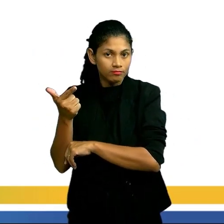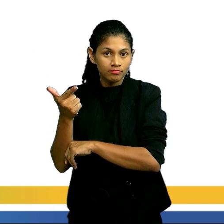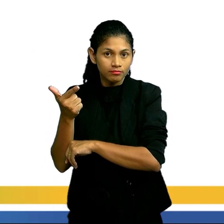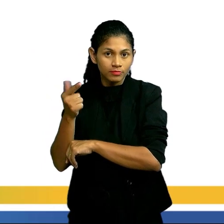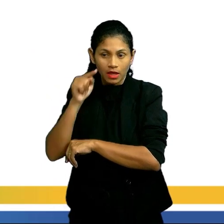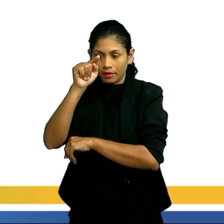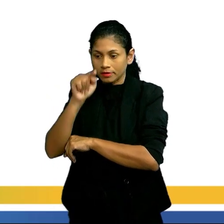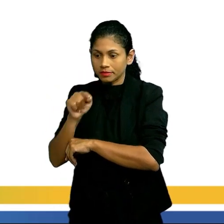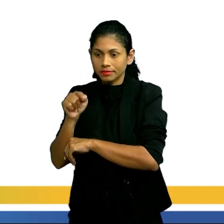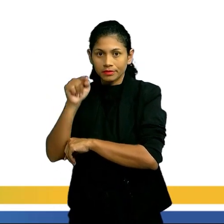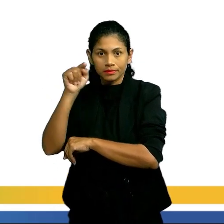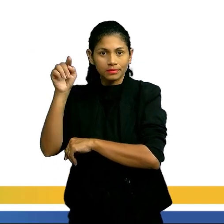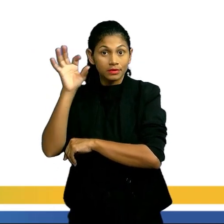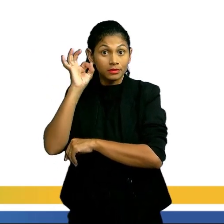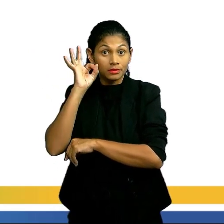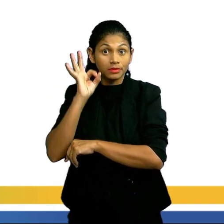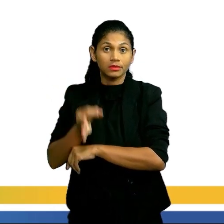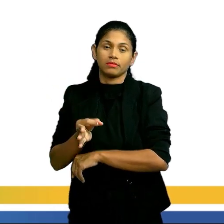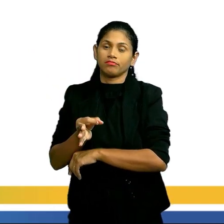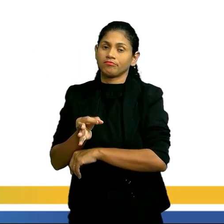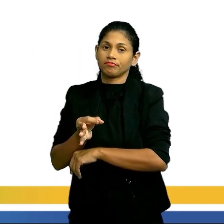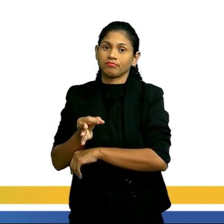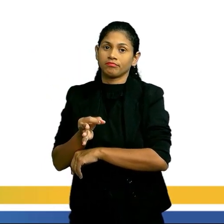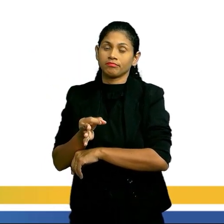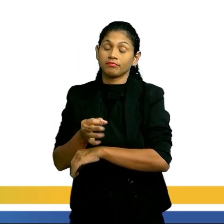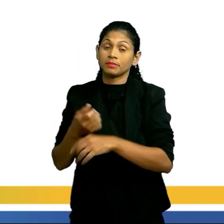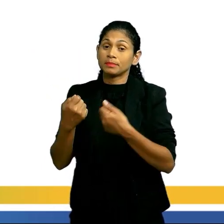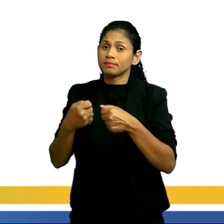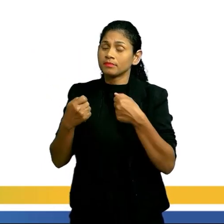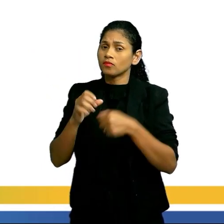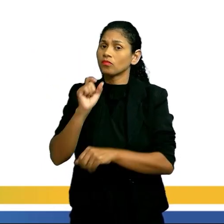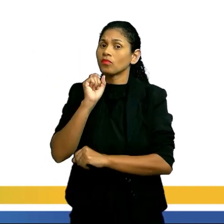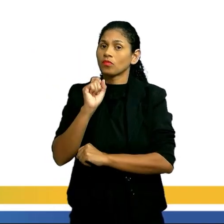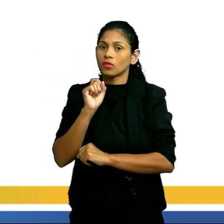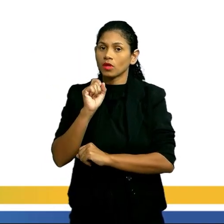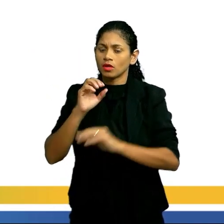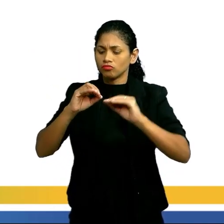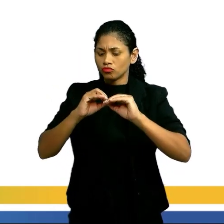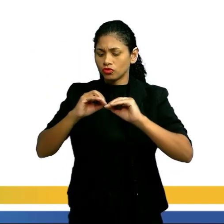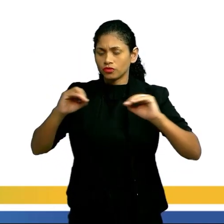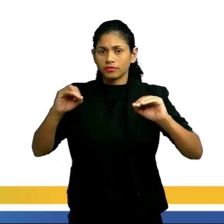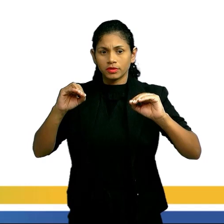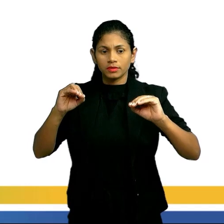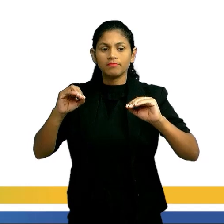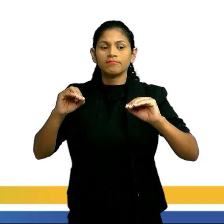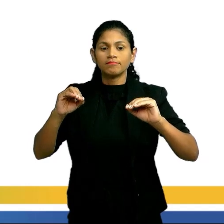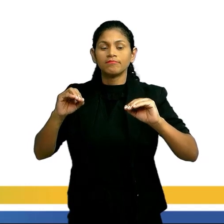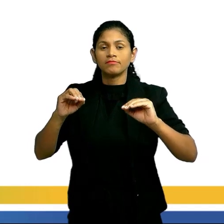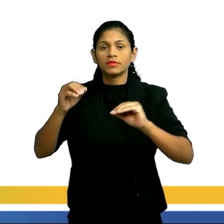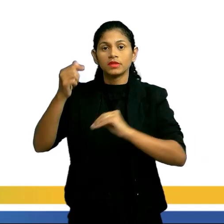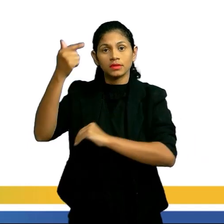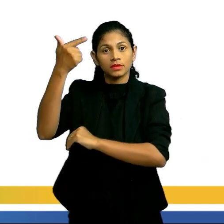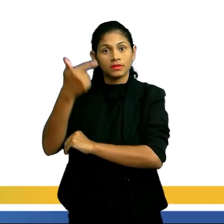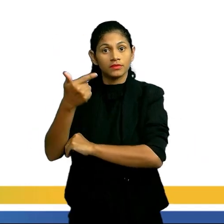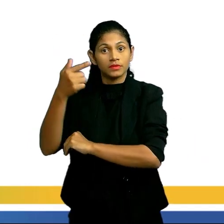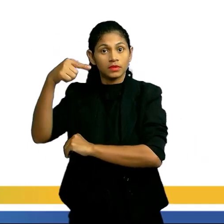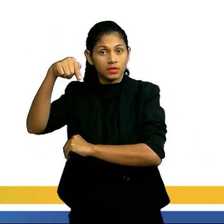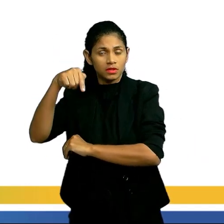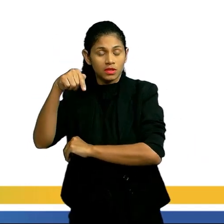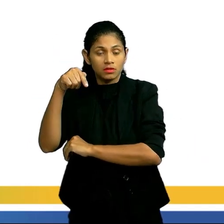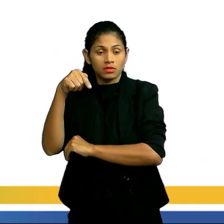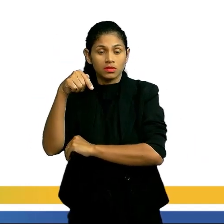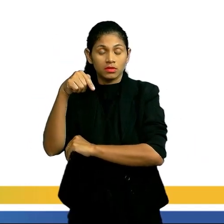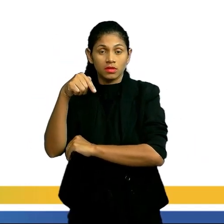inteira para raiz de 27, ok? O que eu vou fazer? Eu vou desmembrar. 27 é a mesma coisa que 9 vezes